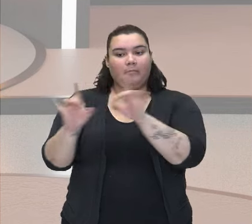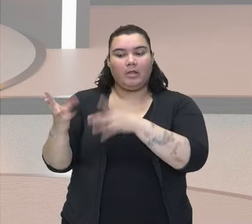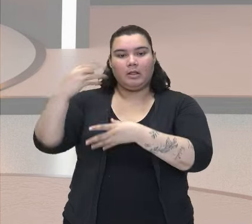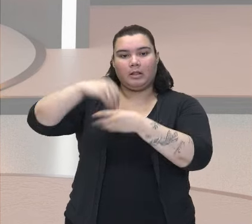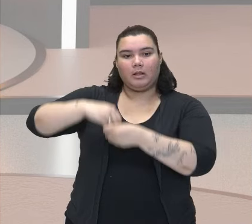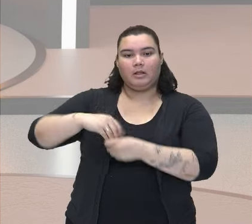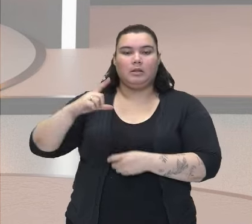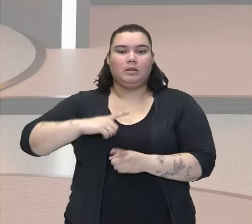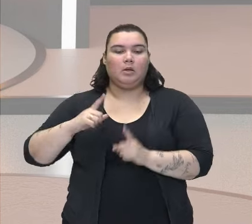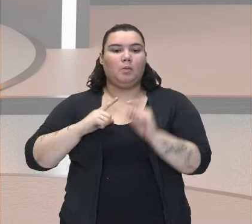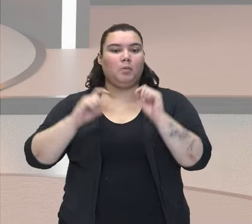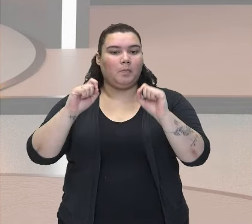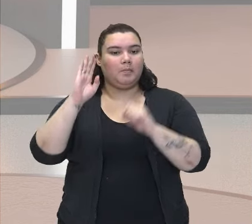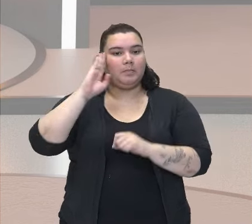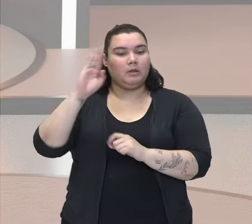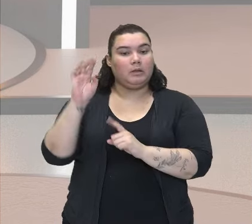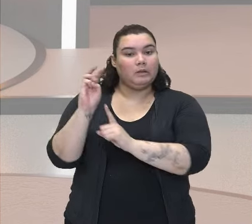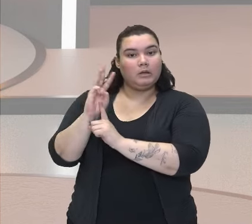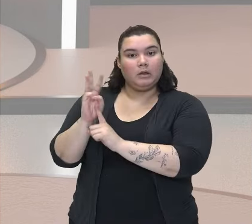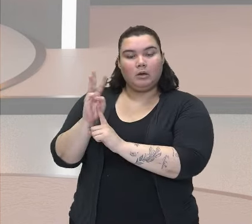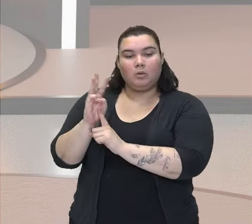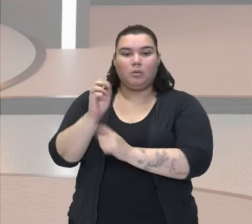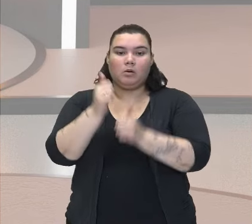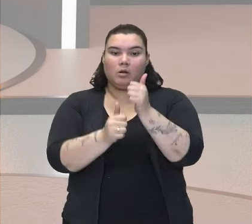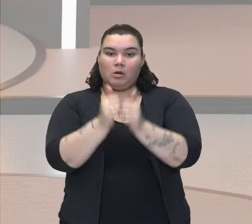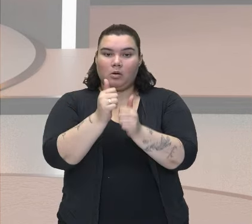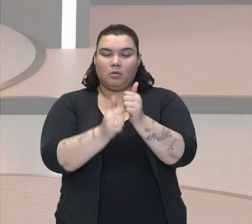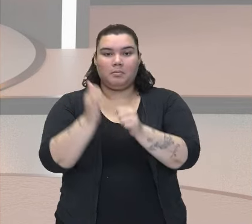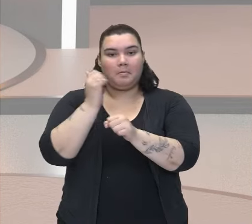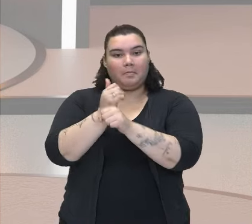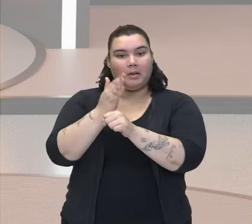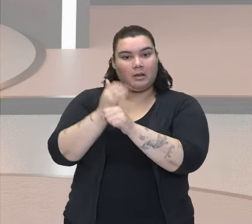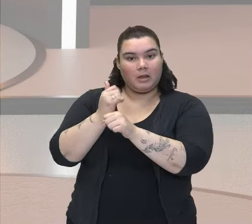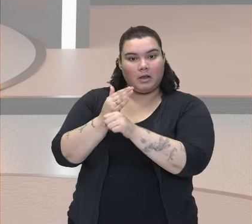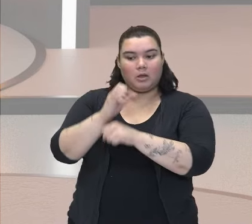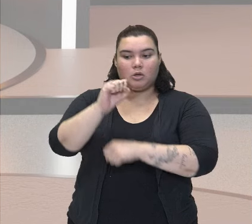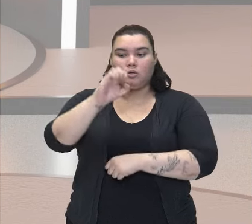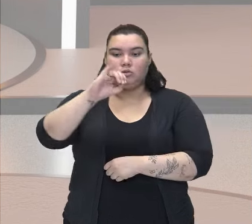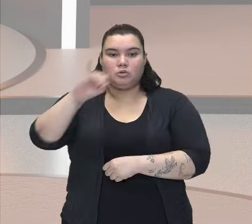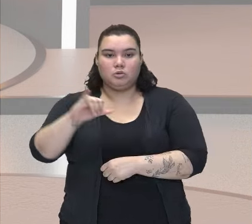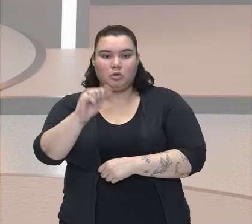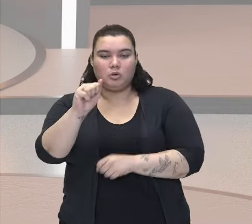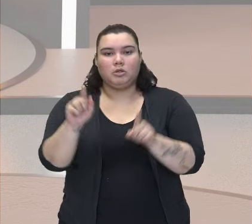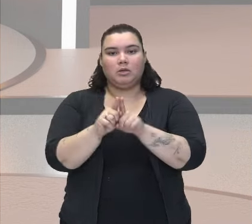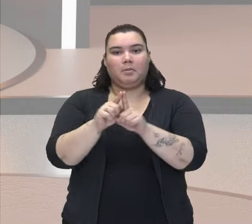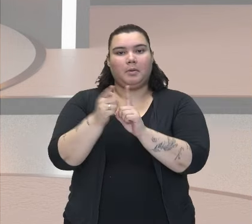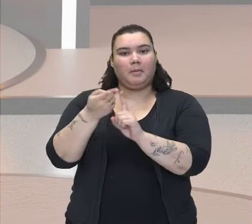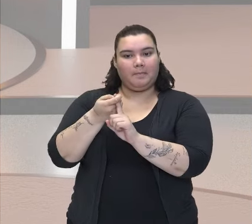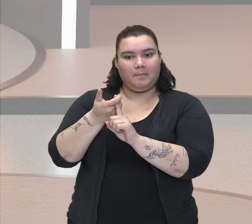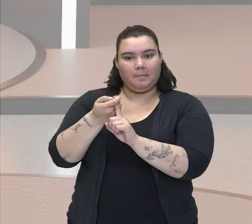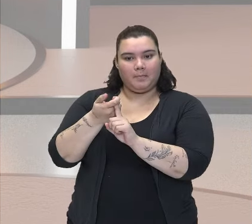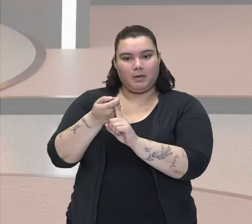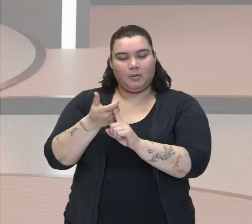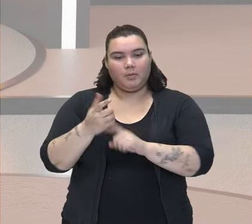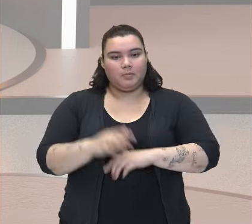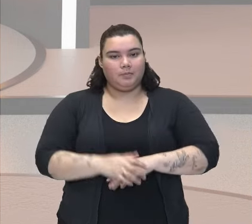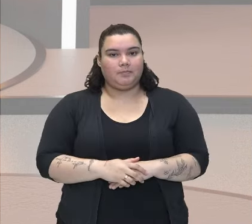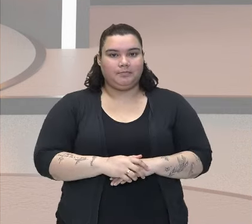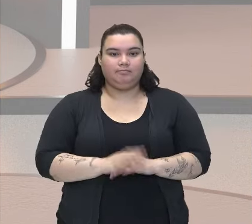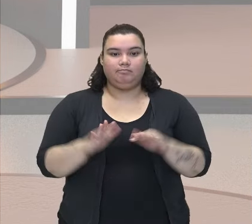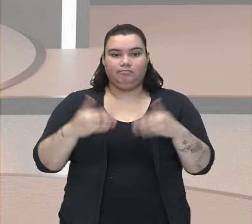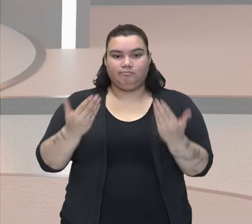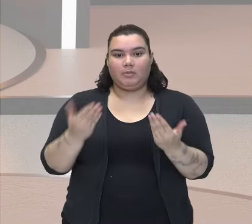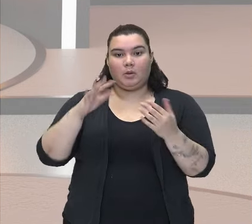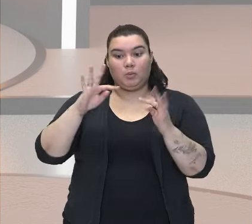ser produzidos principalmente o trigo, arroz, batata, soja e o milho, tá? Isso tudo